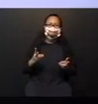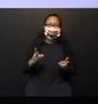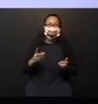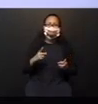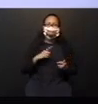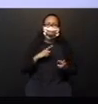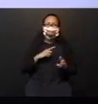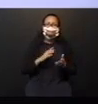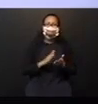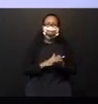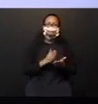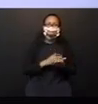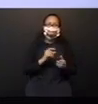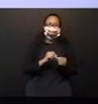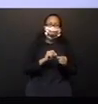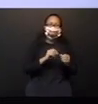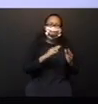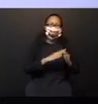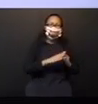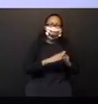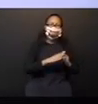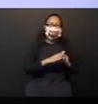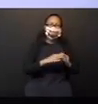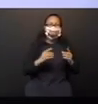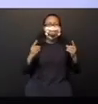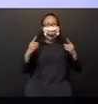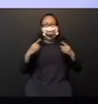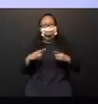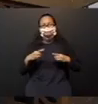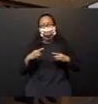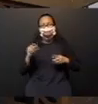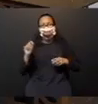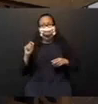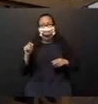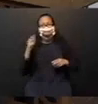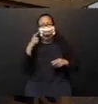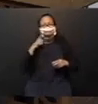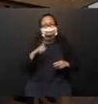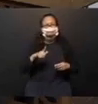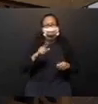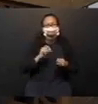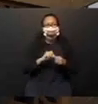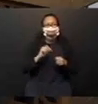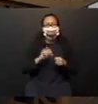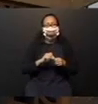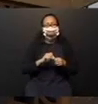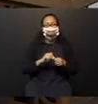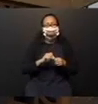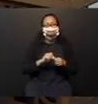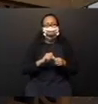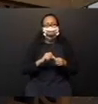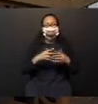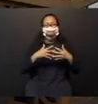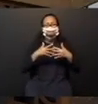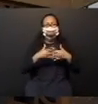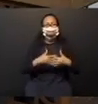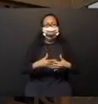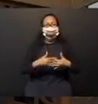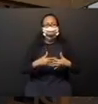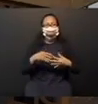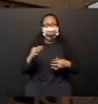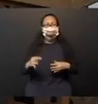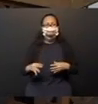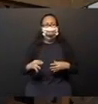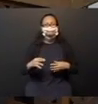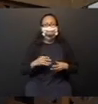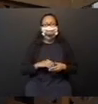na nossa tarefa de hoje. Então, já é um desafio para ver quem vai conseguir fazer essa resolução da maneira correta,